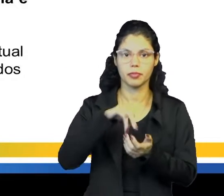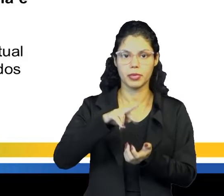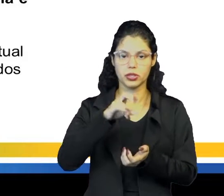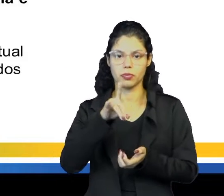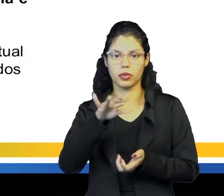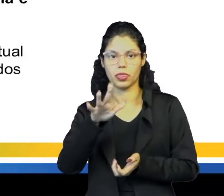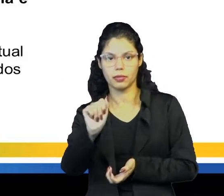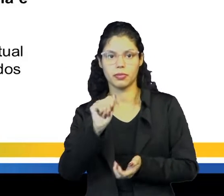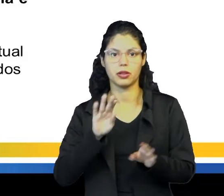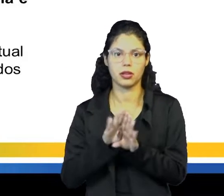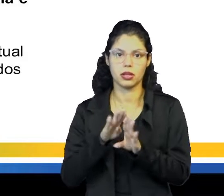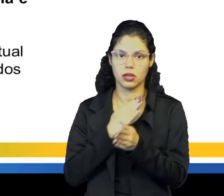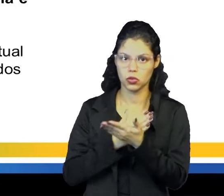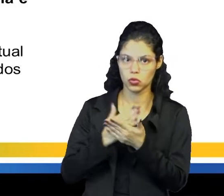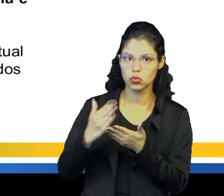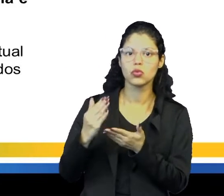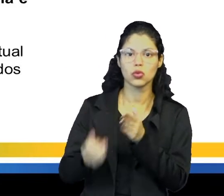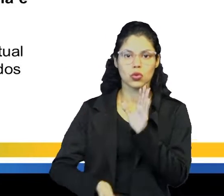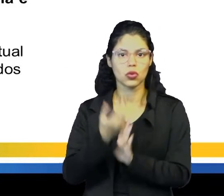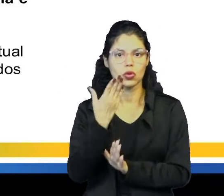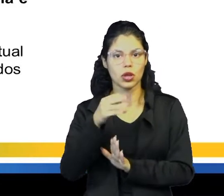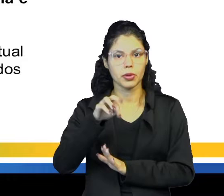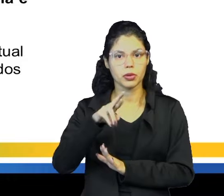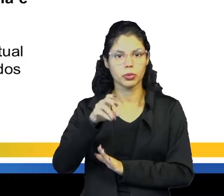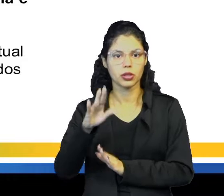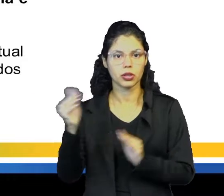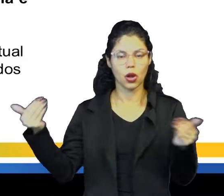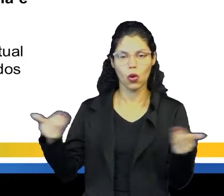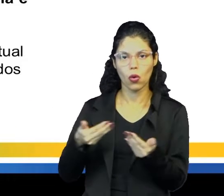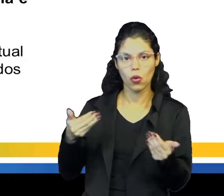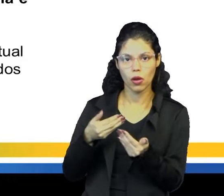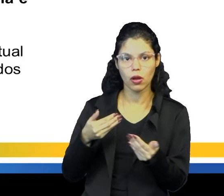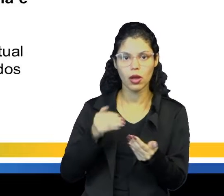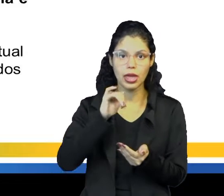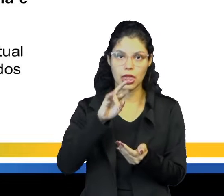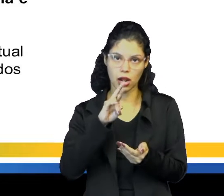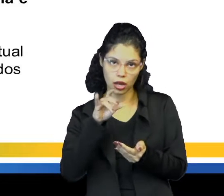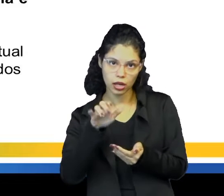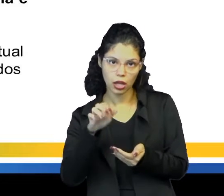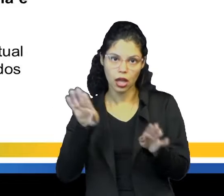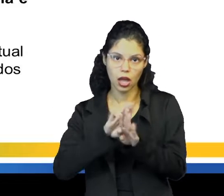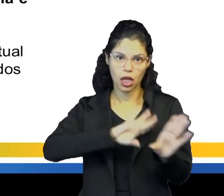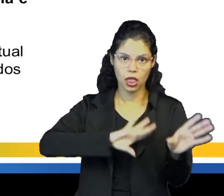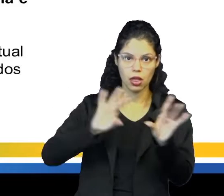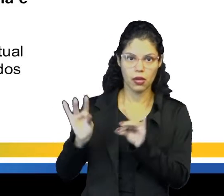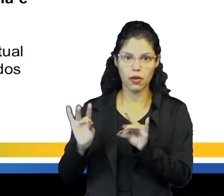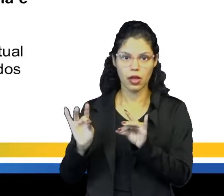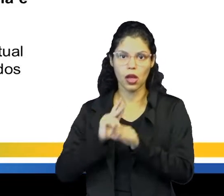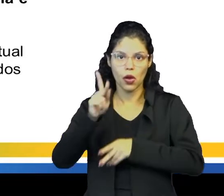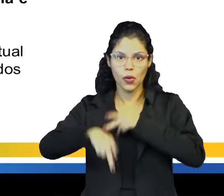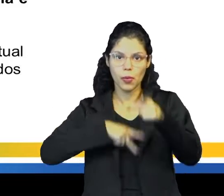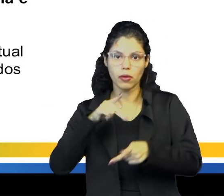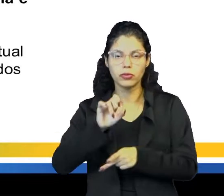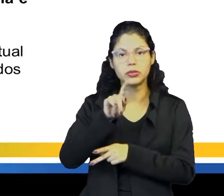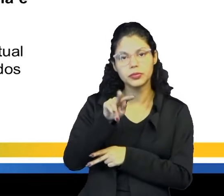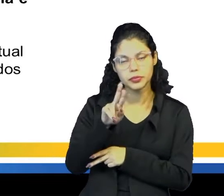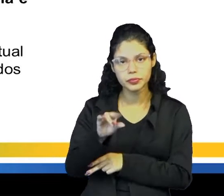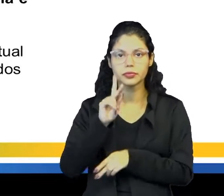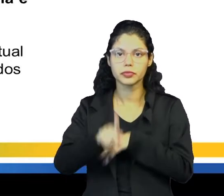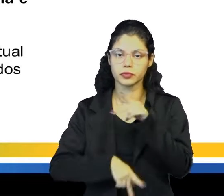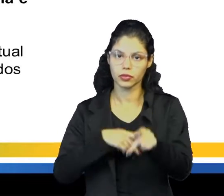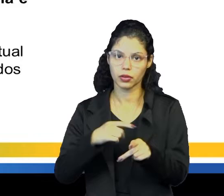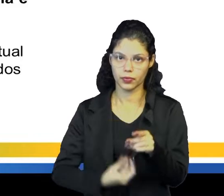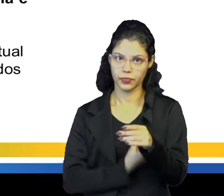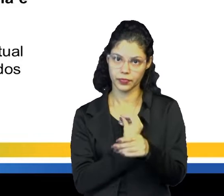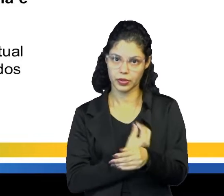criada ainda pela antiga civilização mesopotâmica, onde é o atual Iraque, através dos povos sumérios, que são os povos